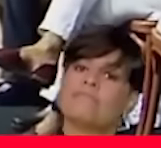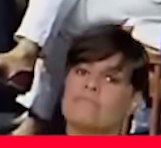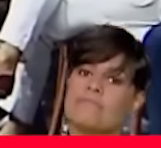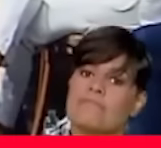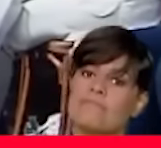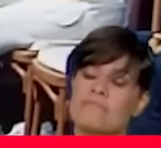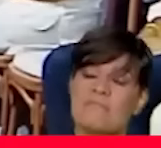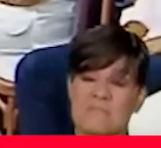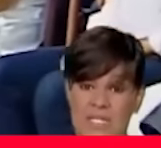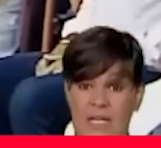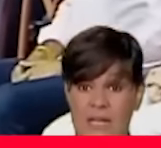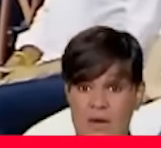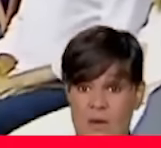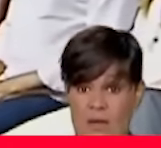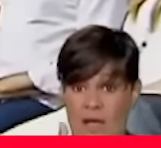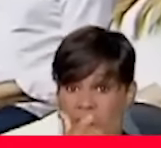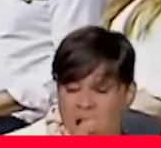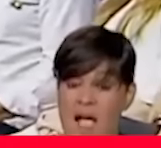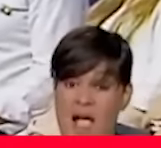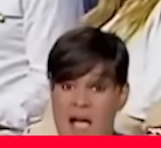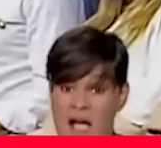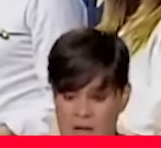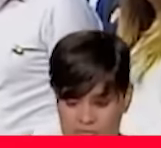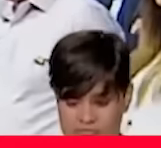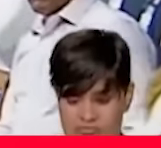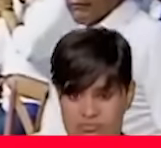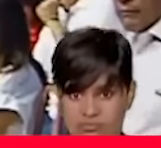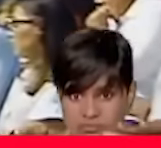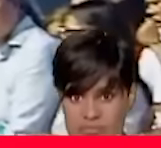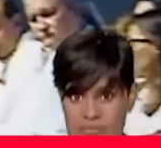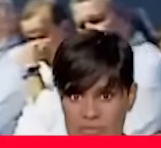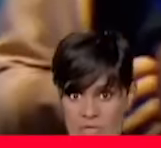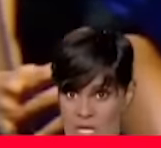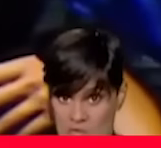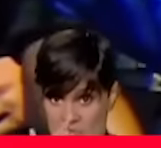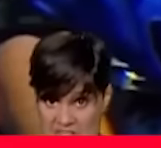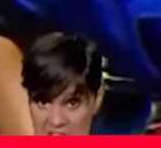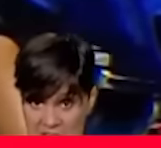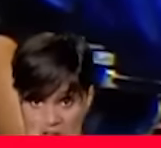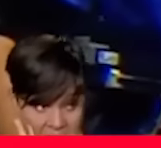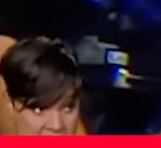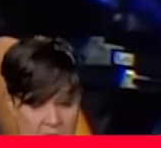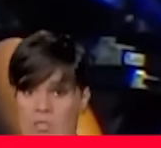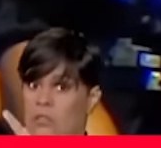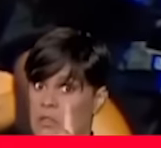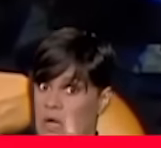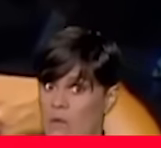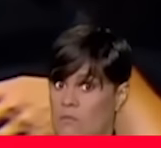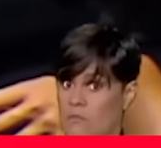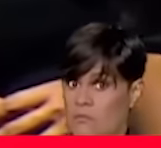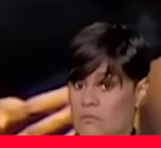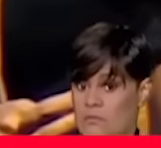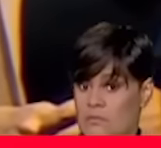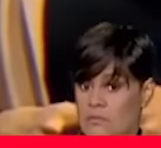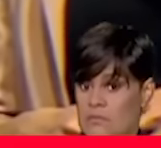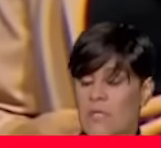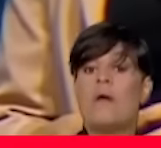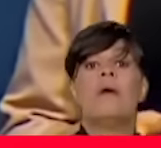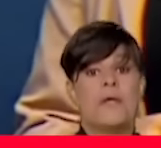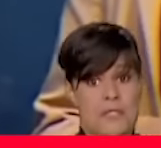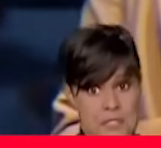enchente, eu não falo porque eu vi na televisão. Eu falo de enchente porque já